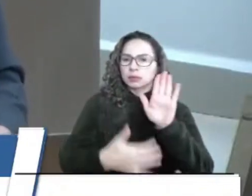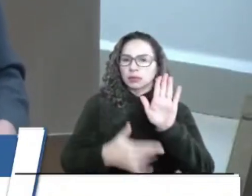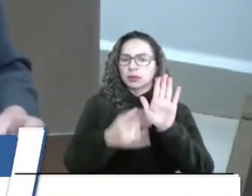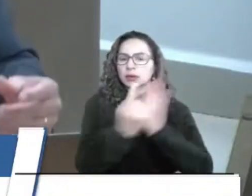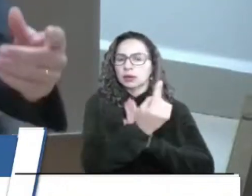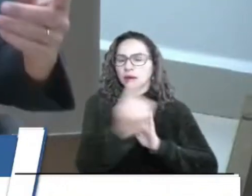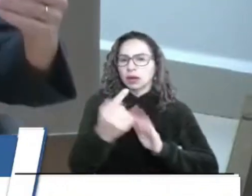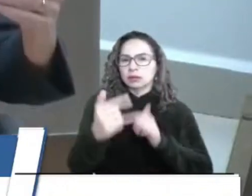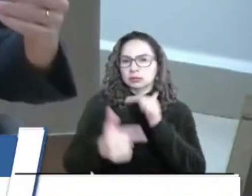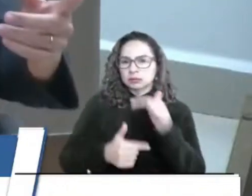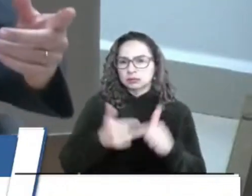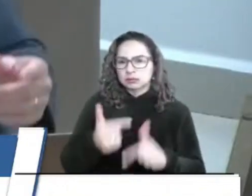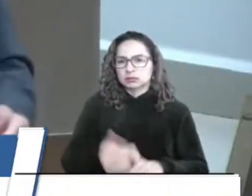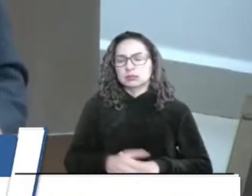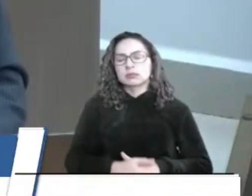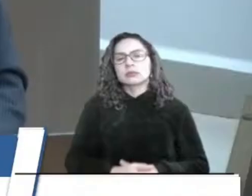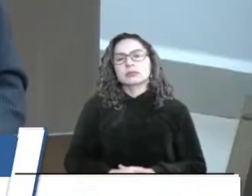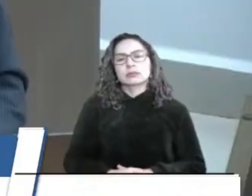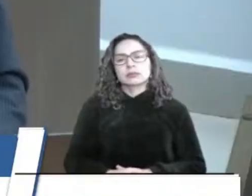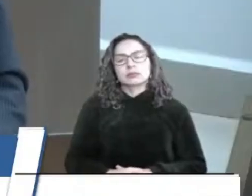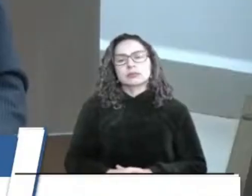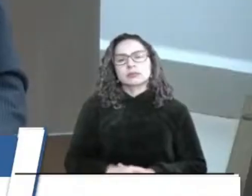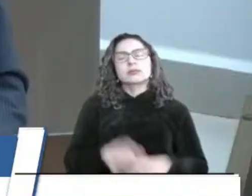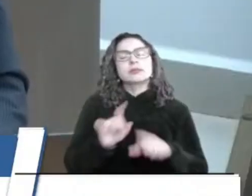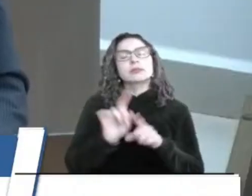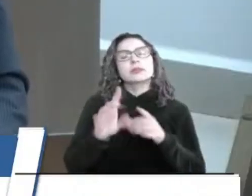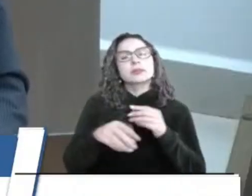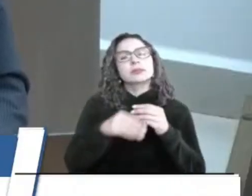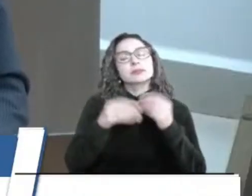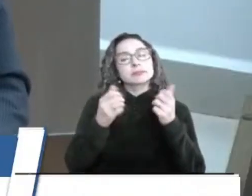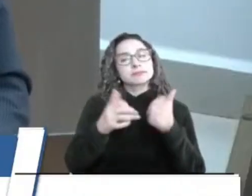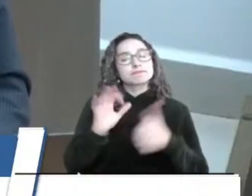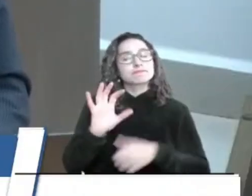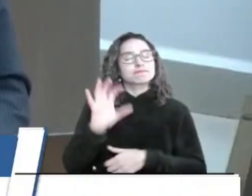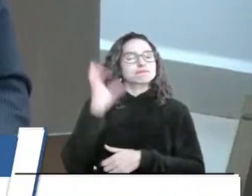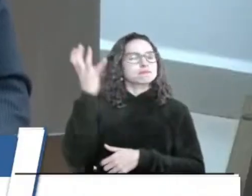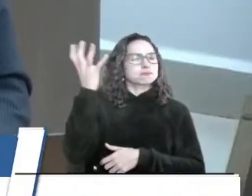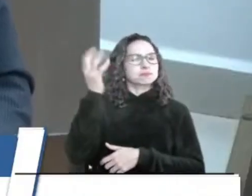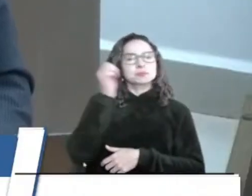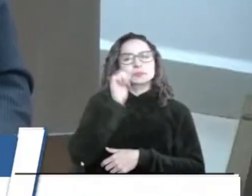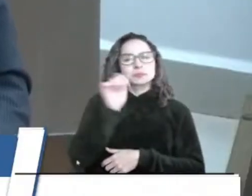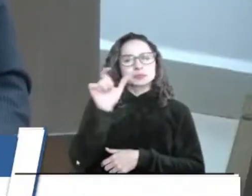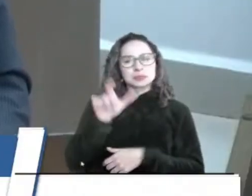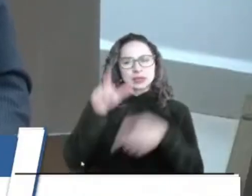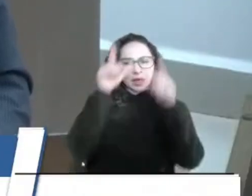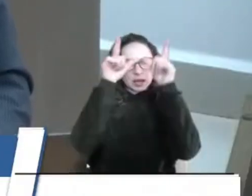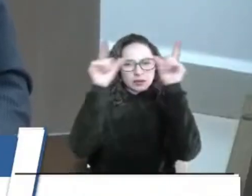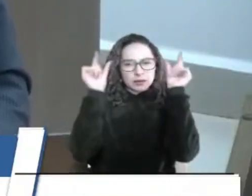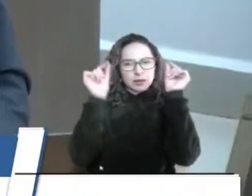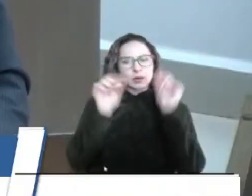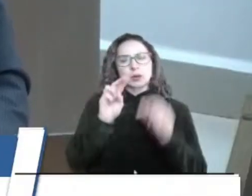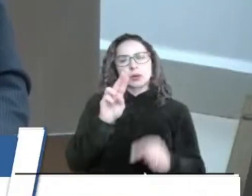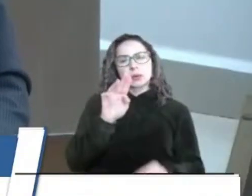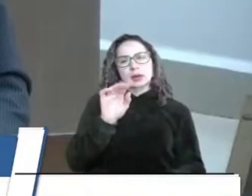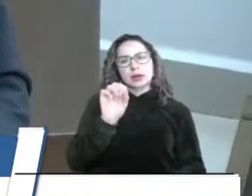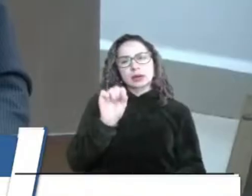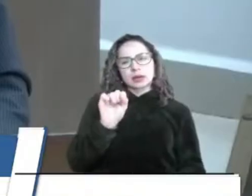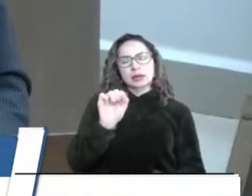servidores. Quero falar também do episódio que aconteceu com a enfermeira lá na UBS do